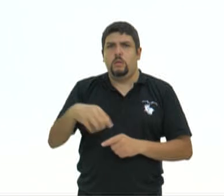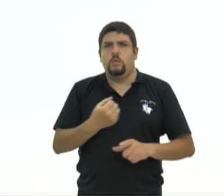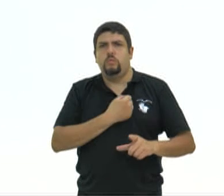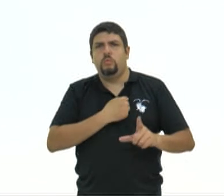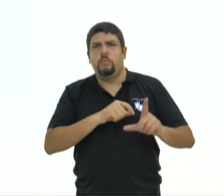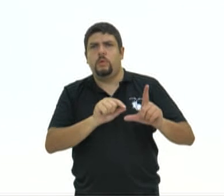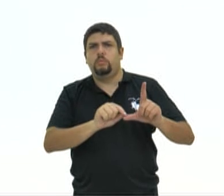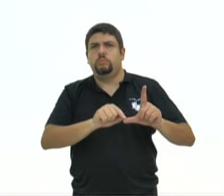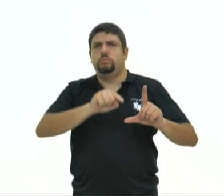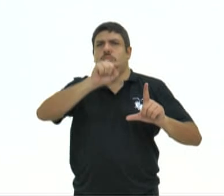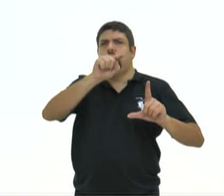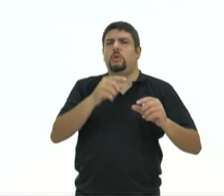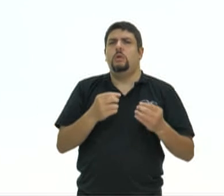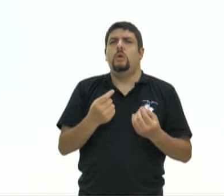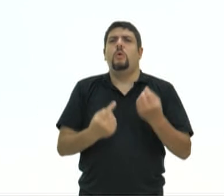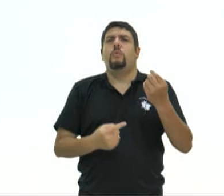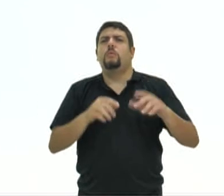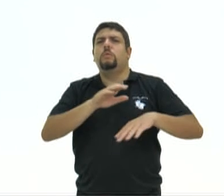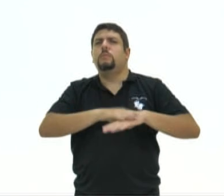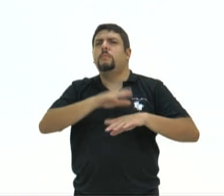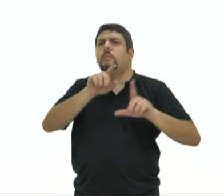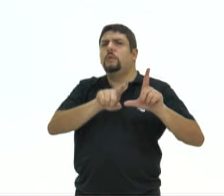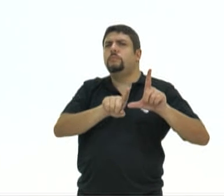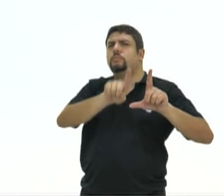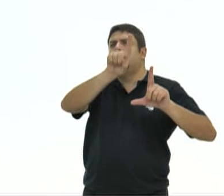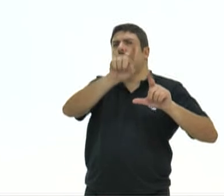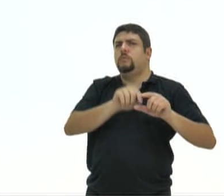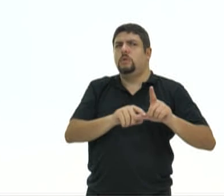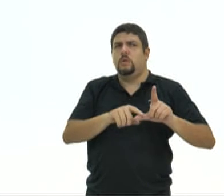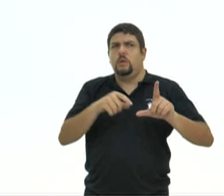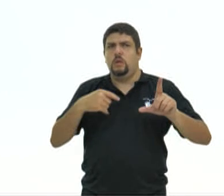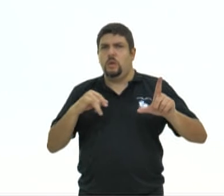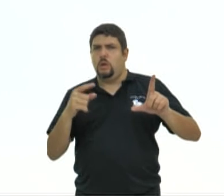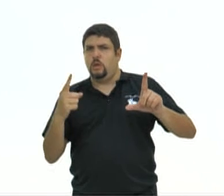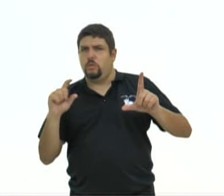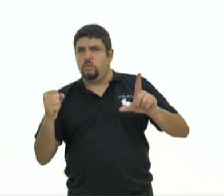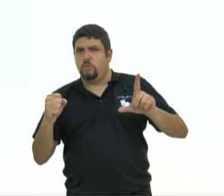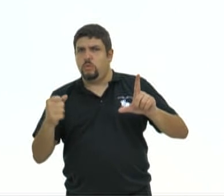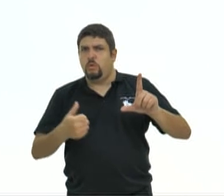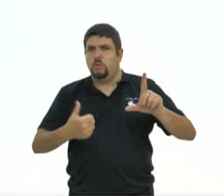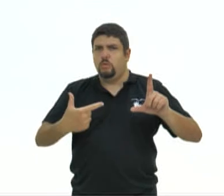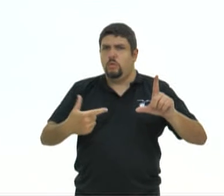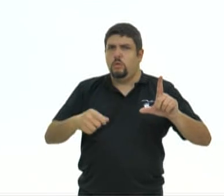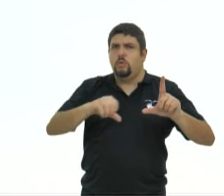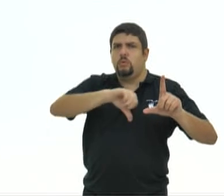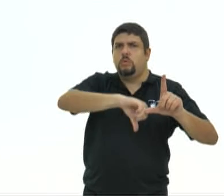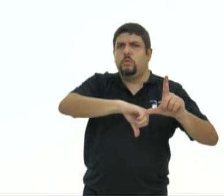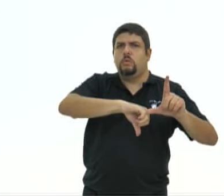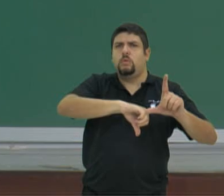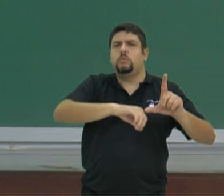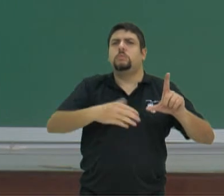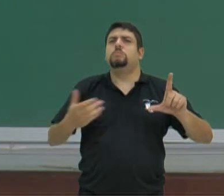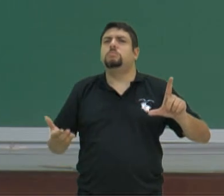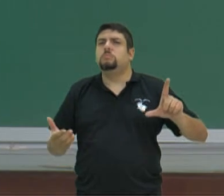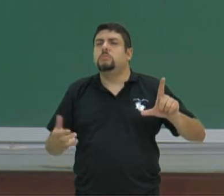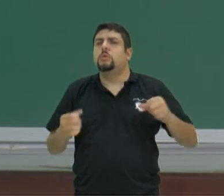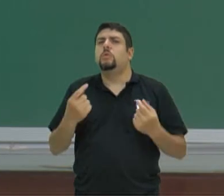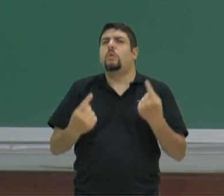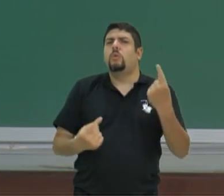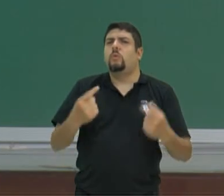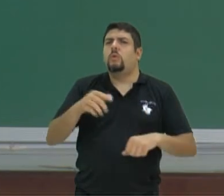entrevistados. Qual idade se sobressai ali? Será que são 18 anos? Será que é 12? Ou será que é 9 anos? Quem tem a frequência